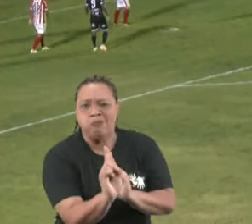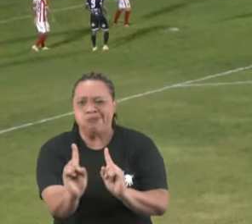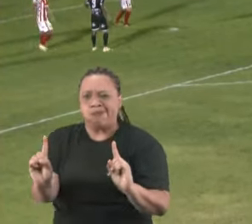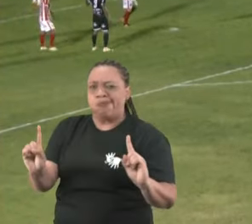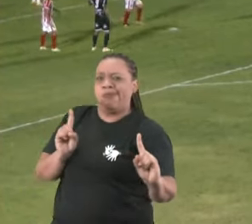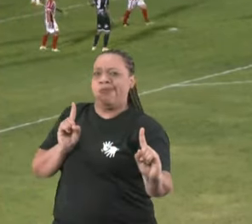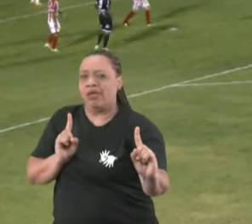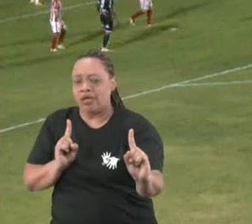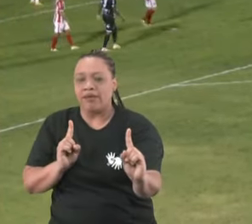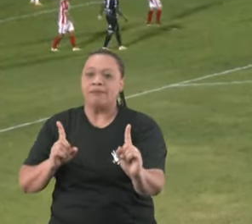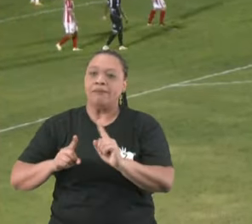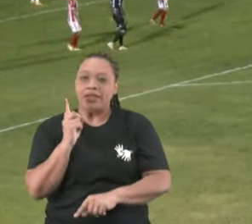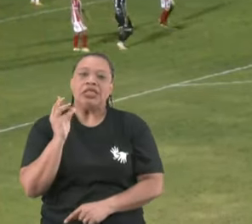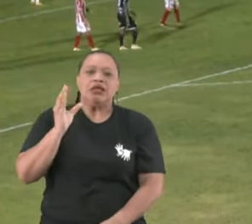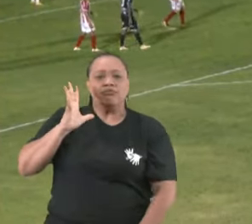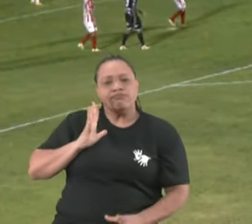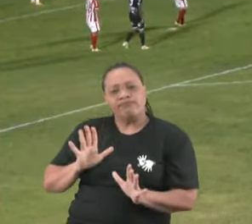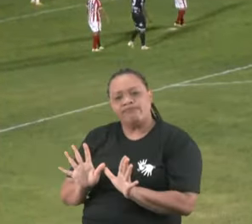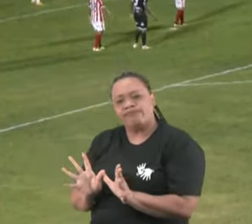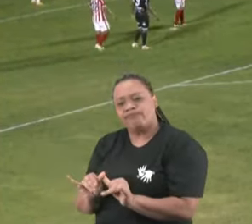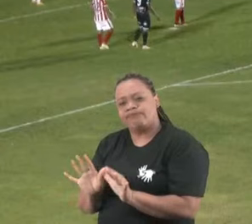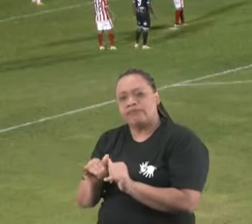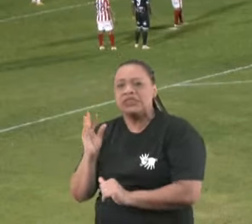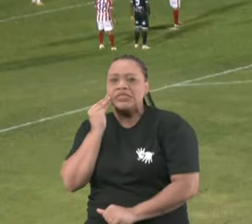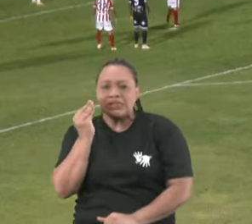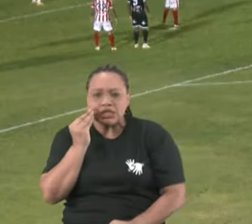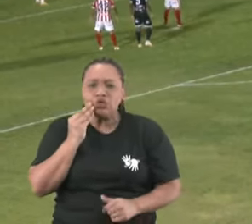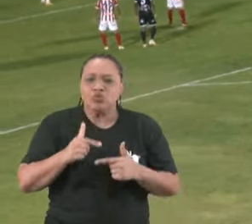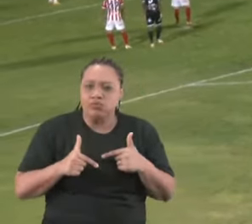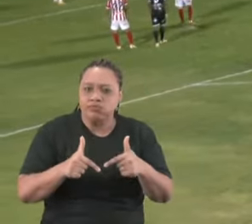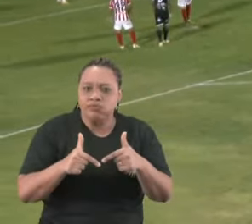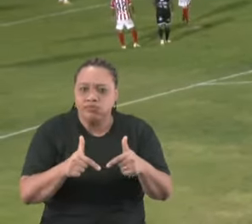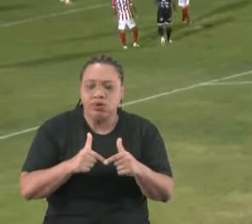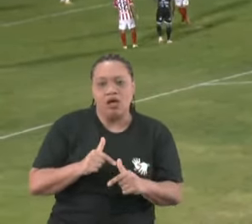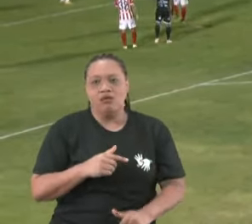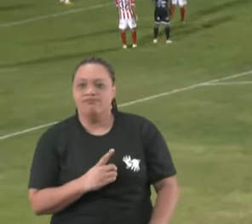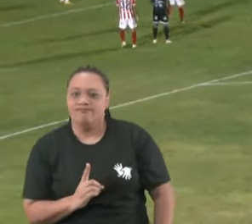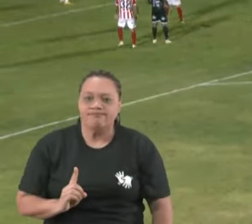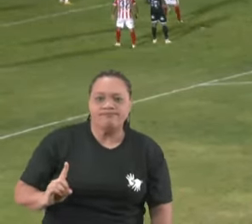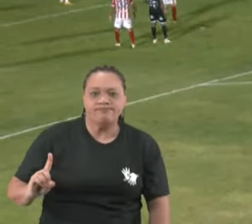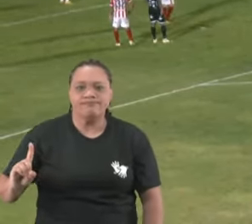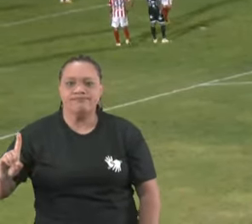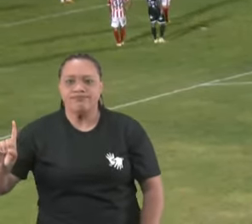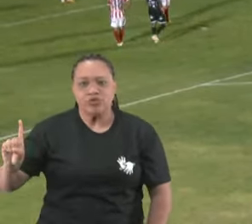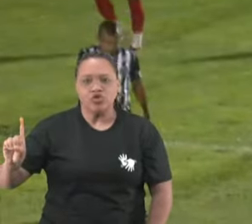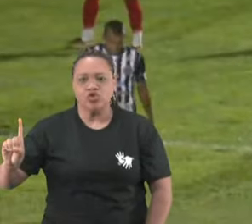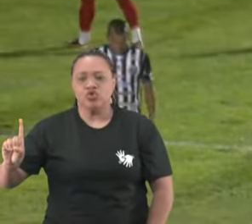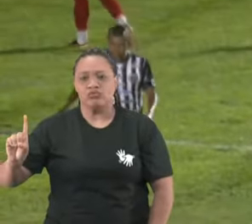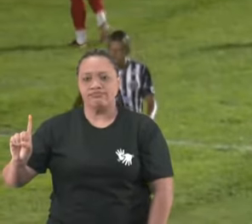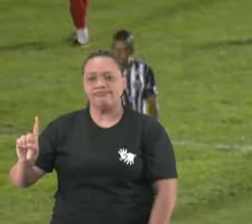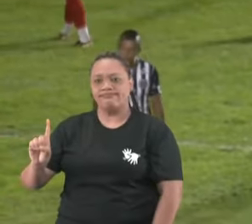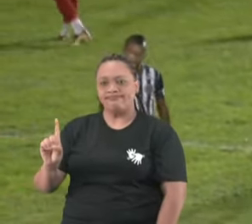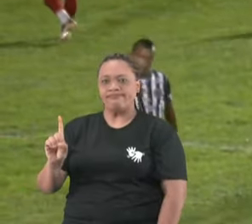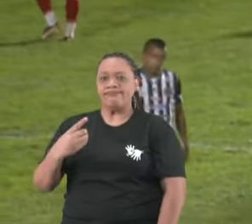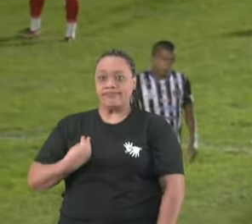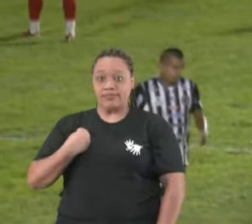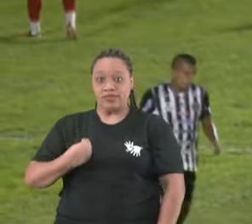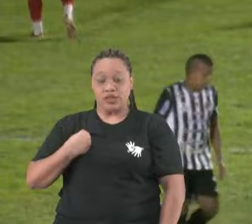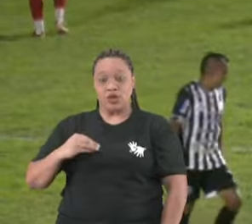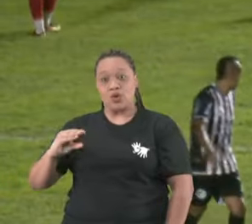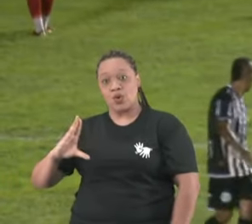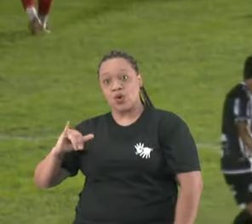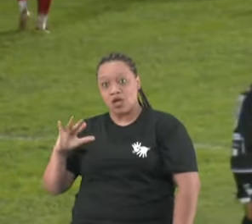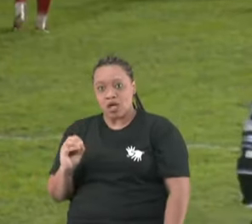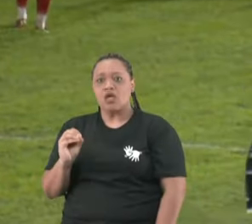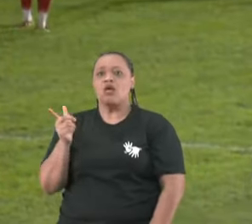Mesmo assim, o Asa ainda insiste. Trabalhando do lado direito. Olha o Aleph aí tentando de novo. Marcado de perto pelo Caio. Caio